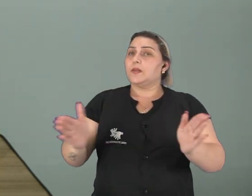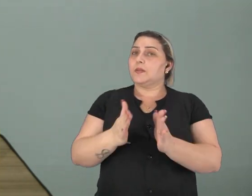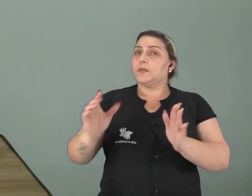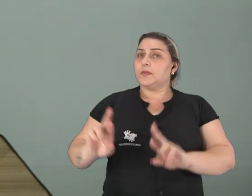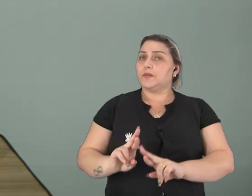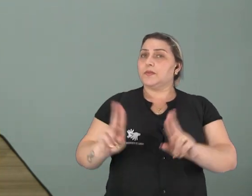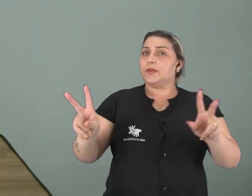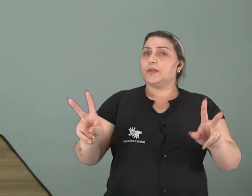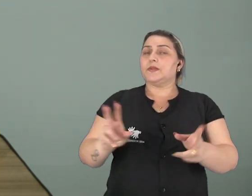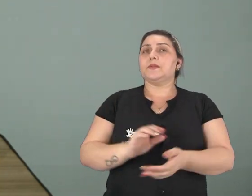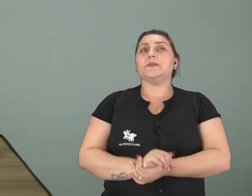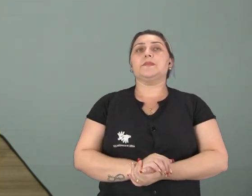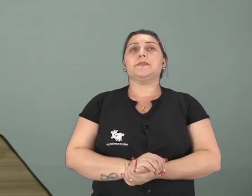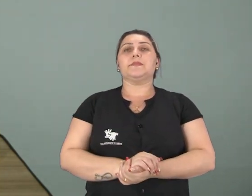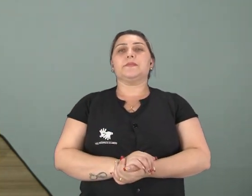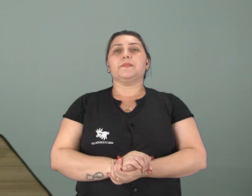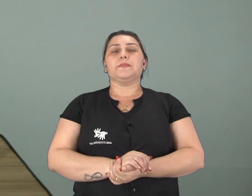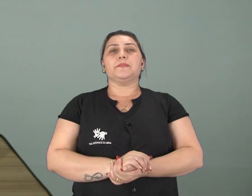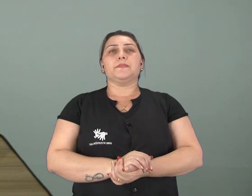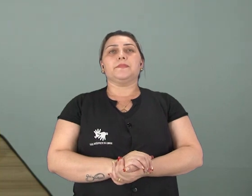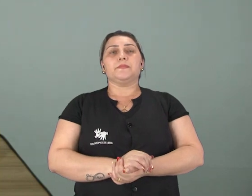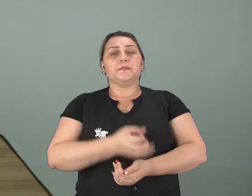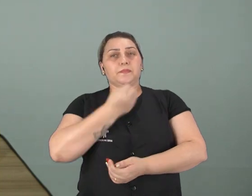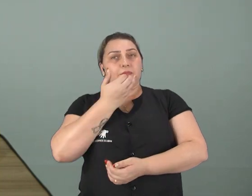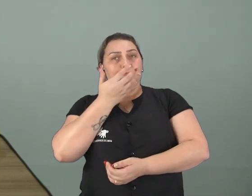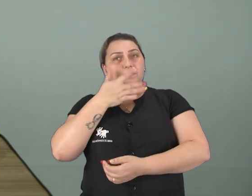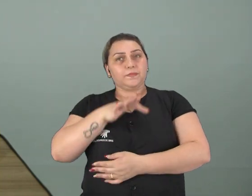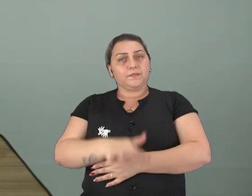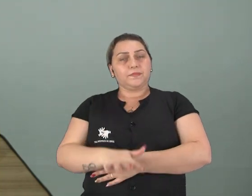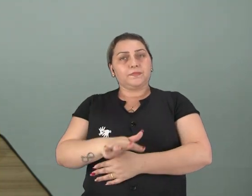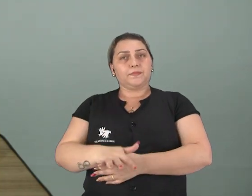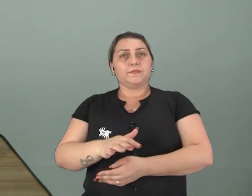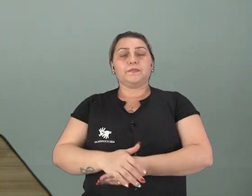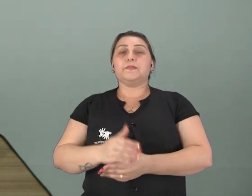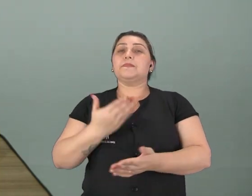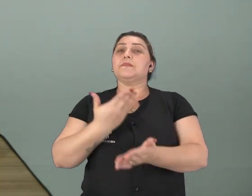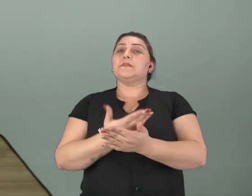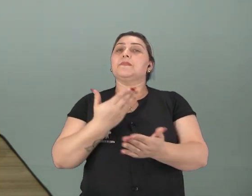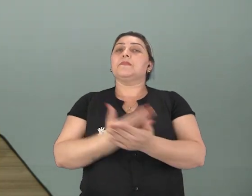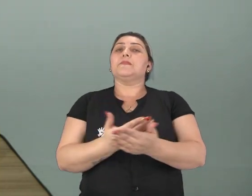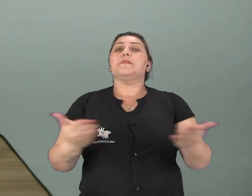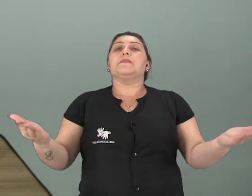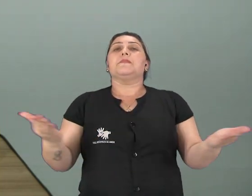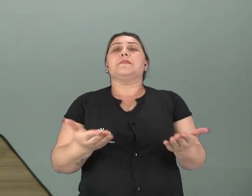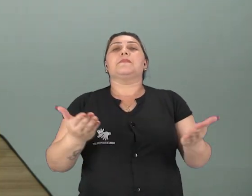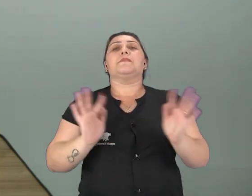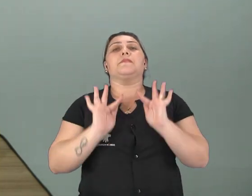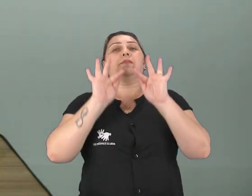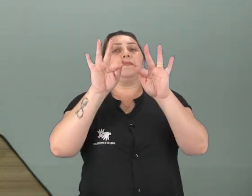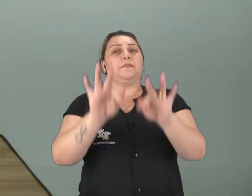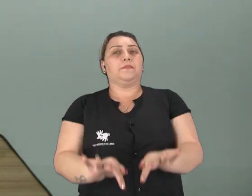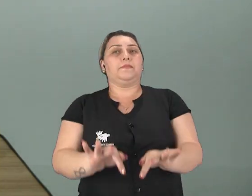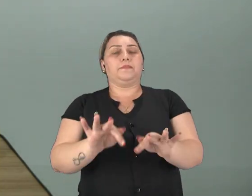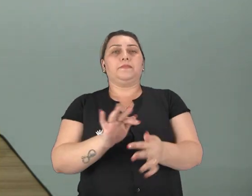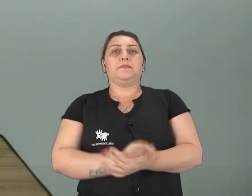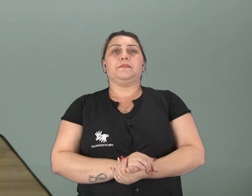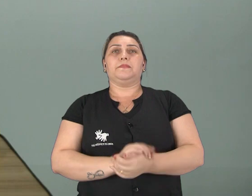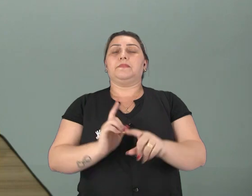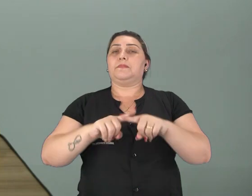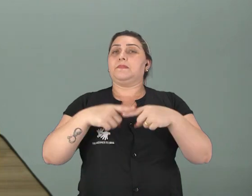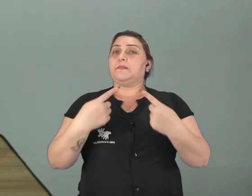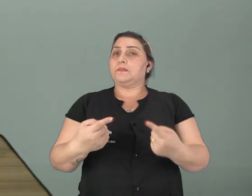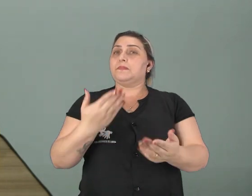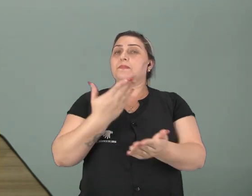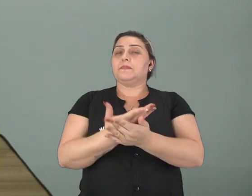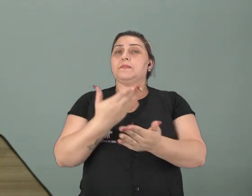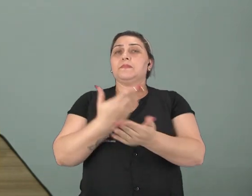tamanho diferente. Muito bem, crianças, a nossa aula de hoje chegou ao fim.